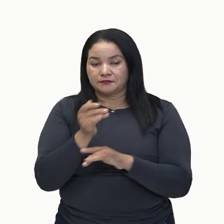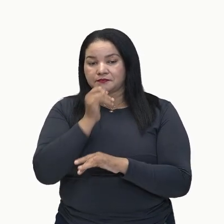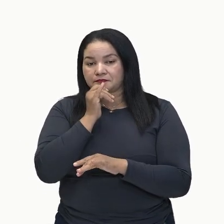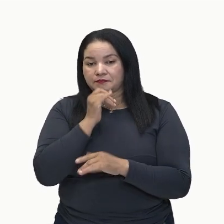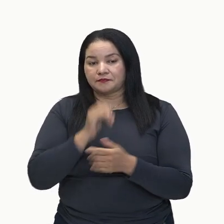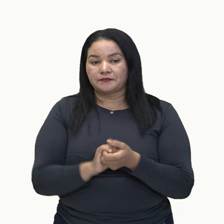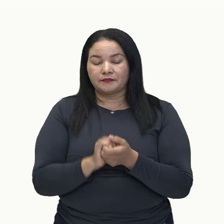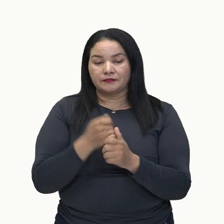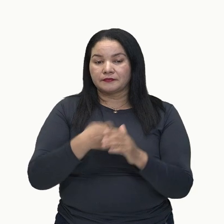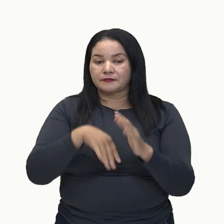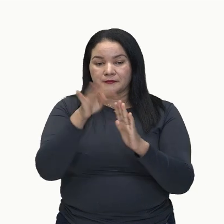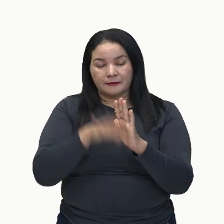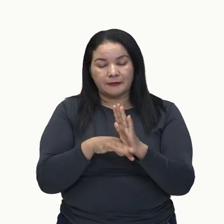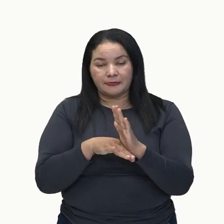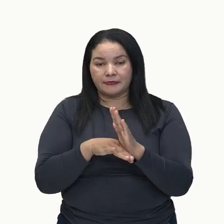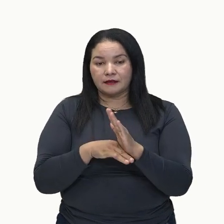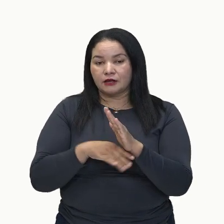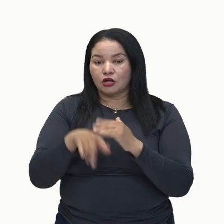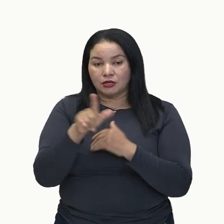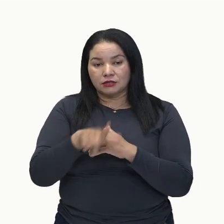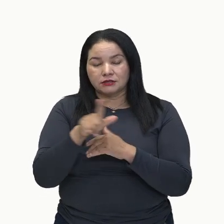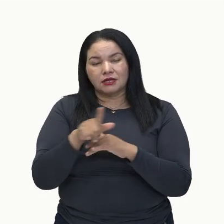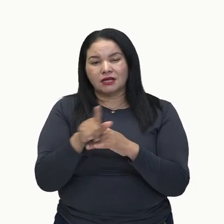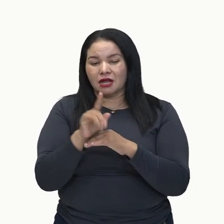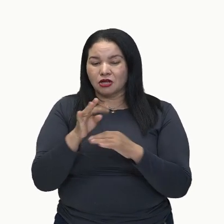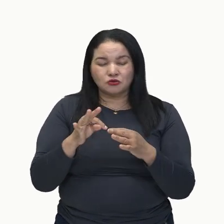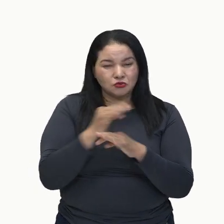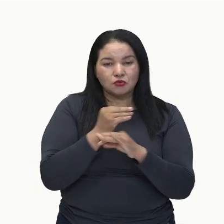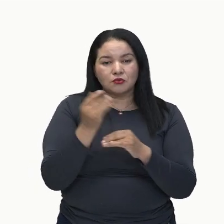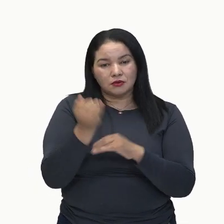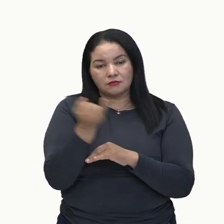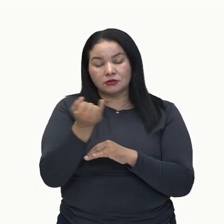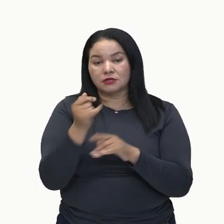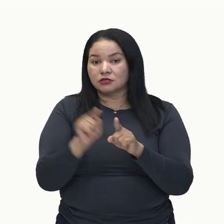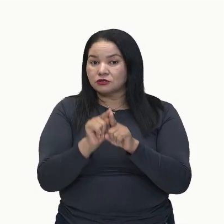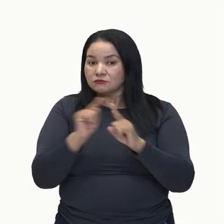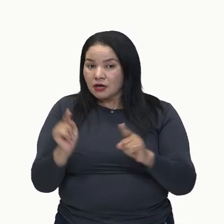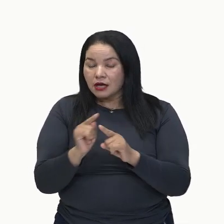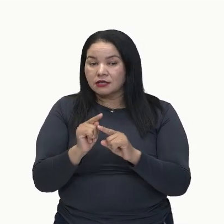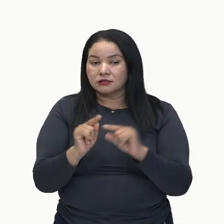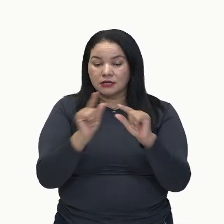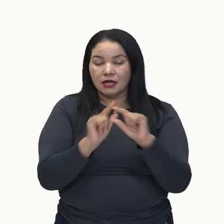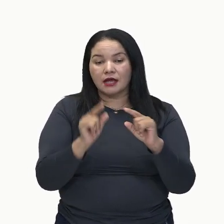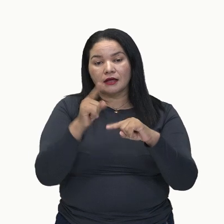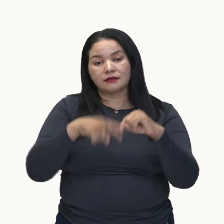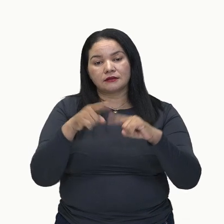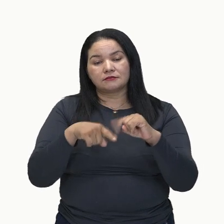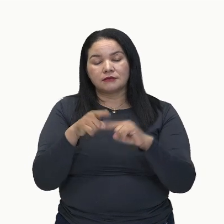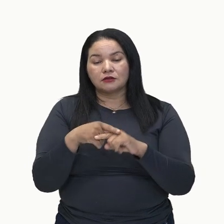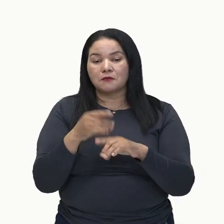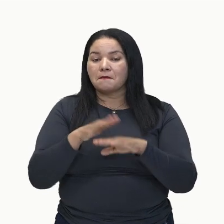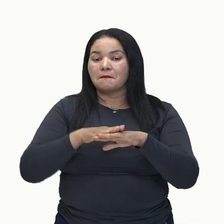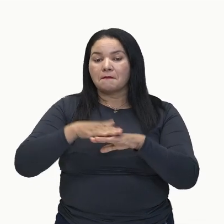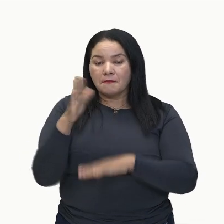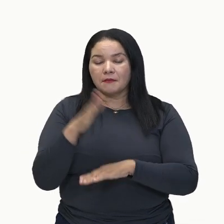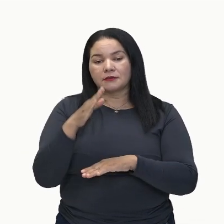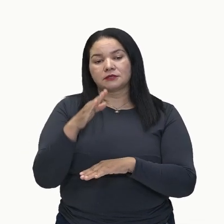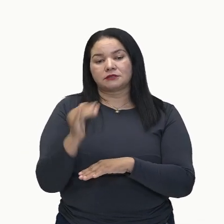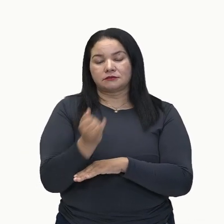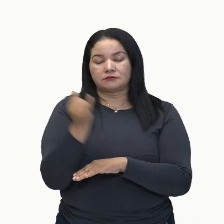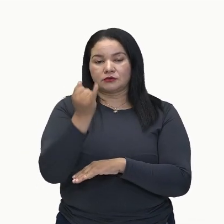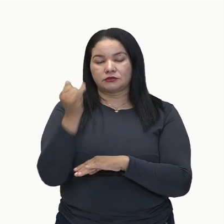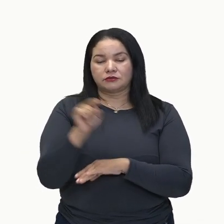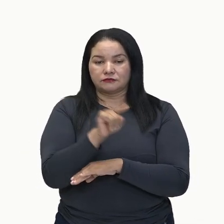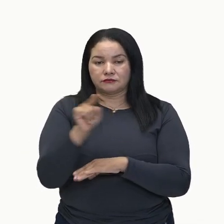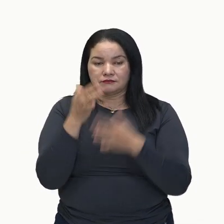literário, tudo é muito importante. Mas existem elementos que são ainda mais importantes que você tem que chamar a atenção. Dos resumos,